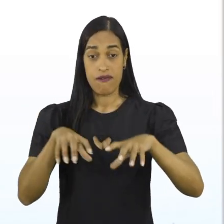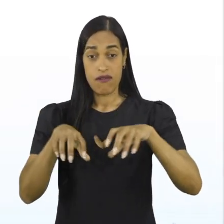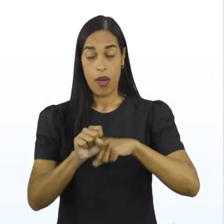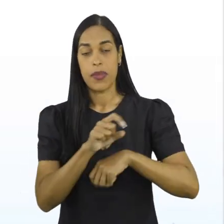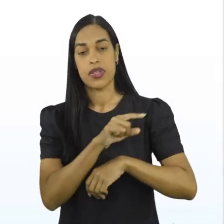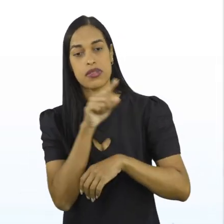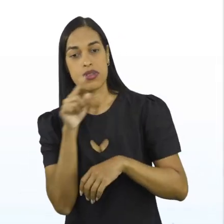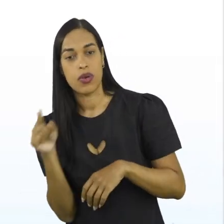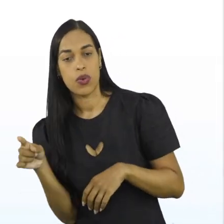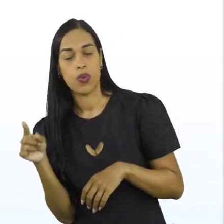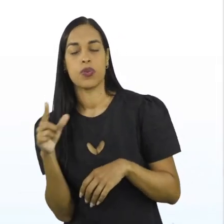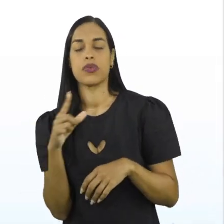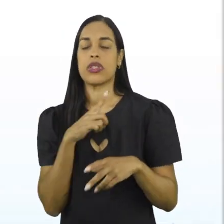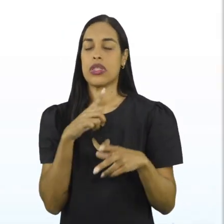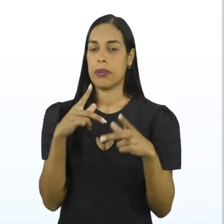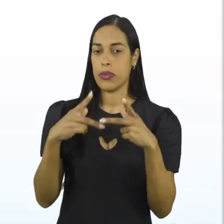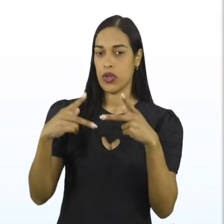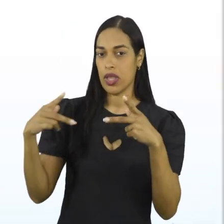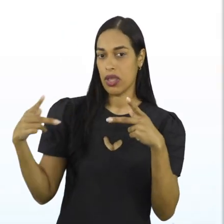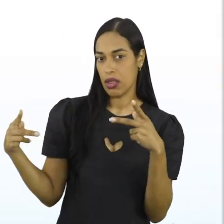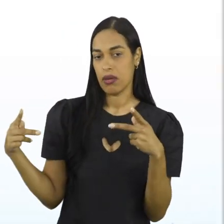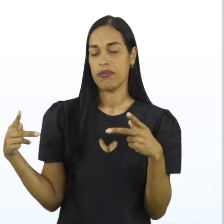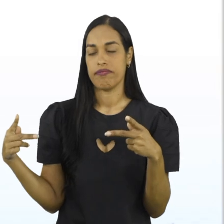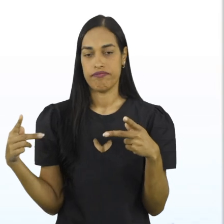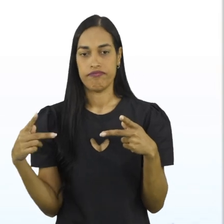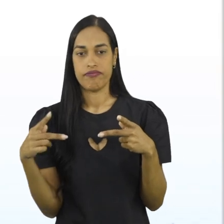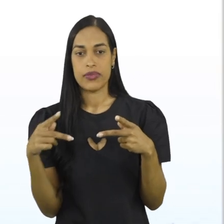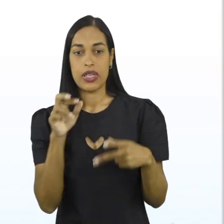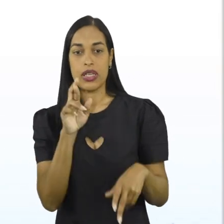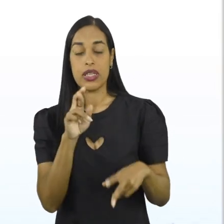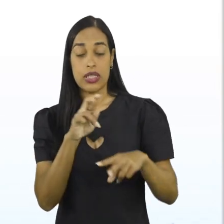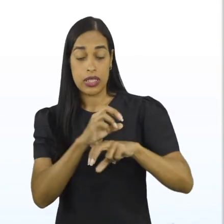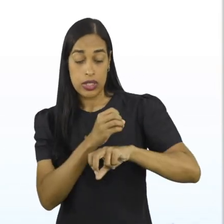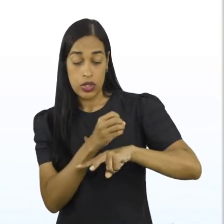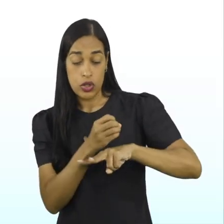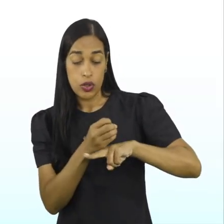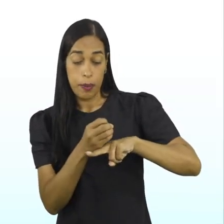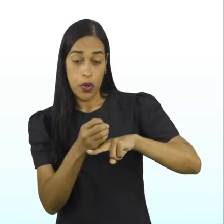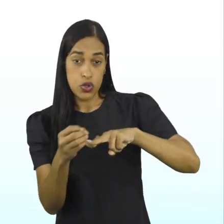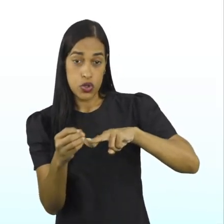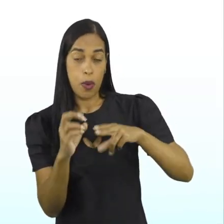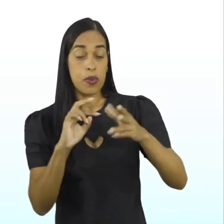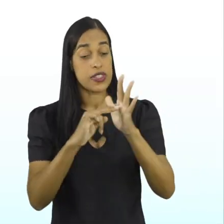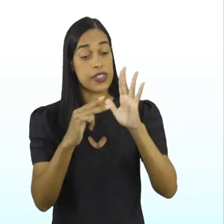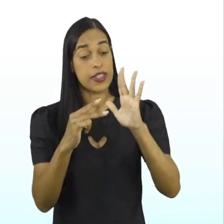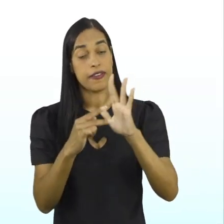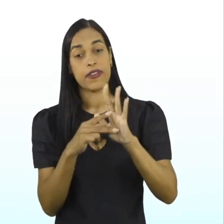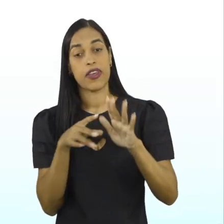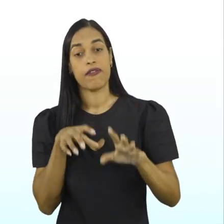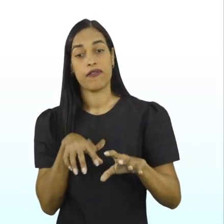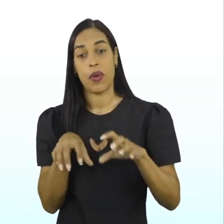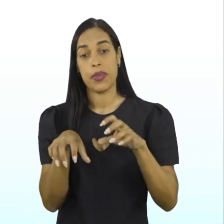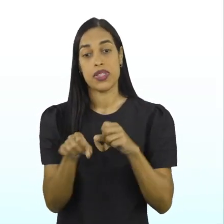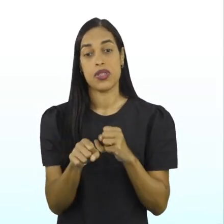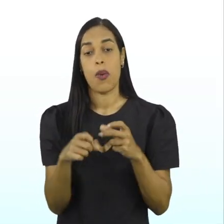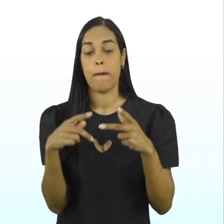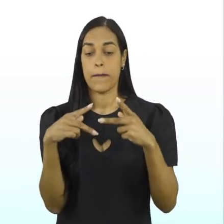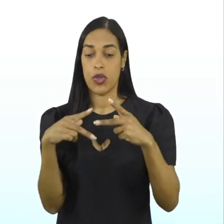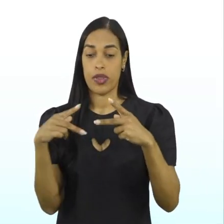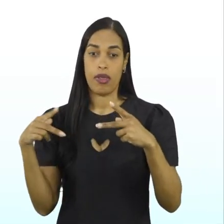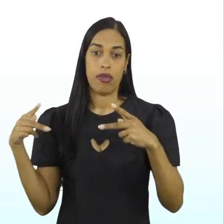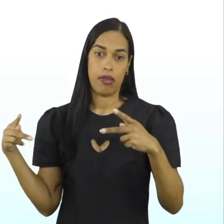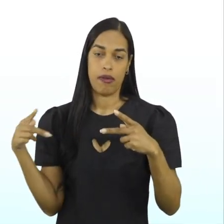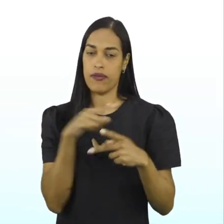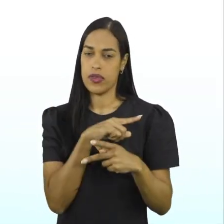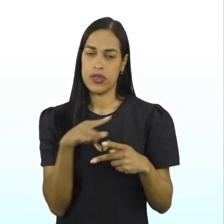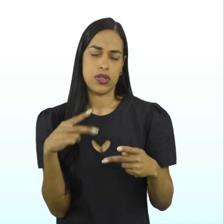gente vai ter a formação de proteína. Ribossomo é formação de proteína. E Léo, bota para mim, por favor. Olhe. E também não pode esquecer,